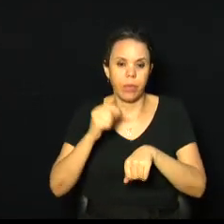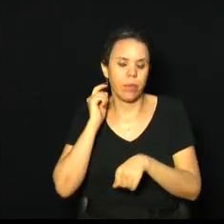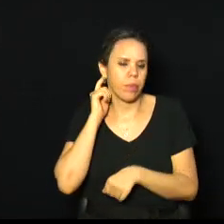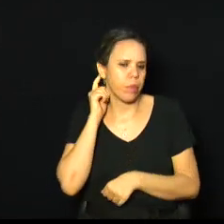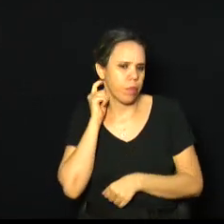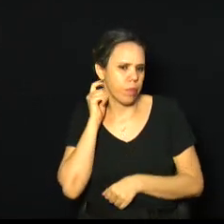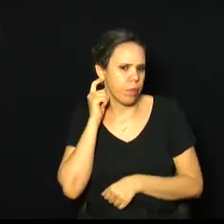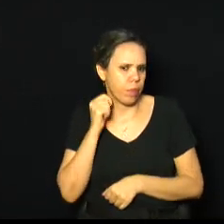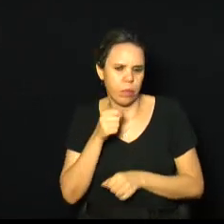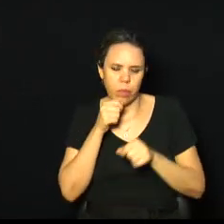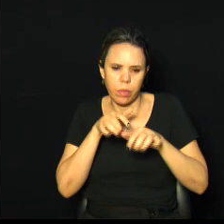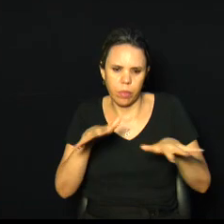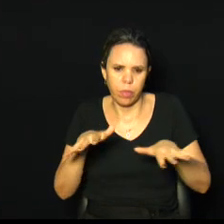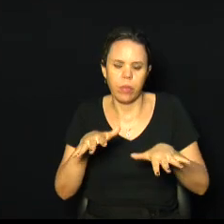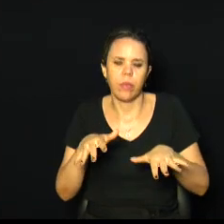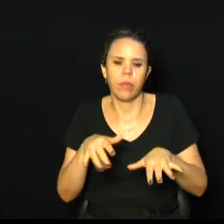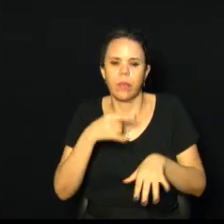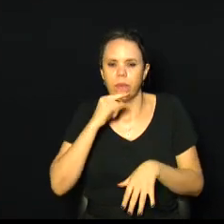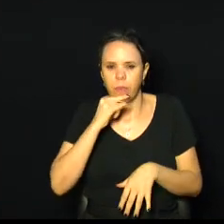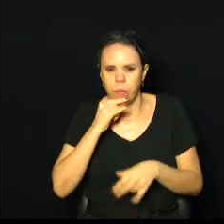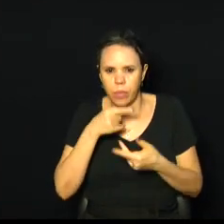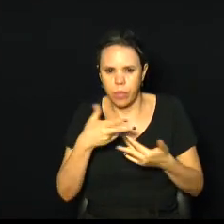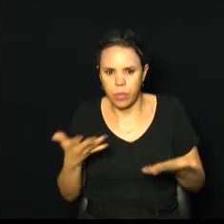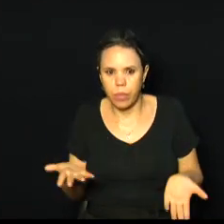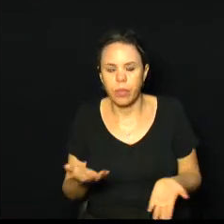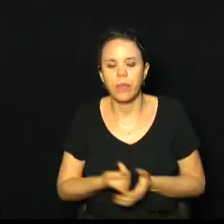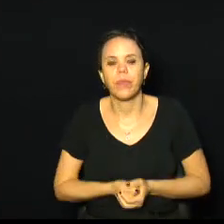deságua no rio Piracicaba, né,